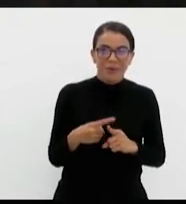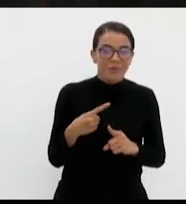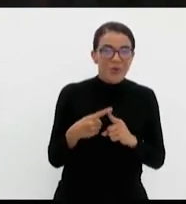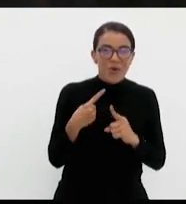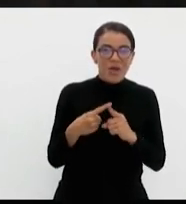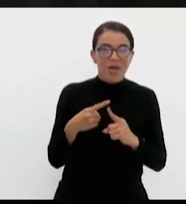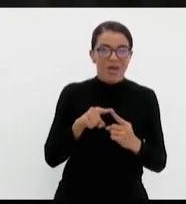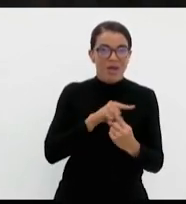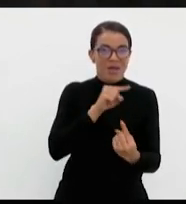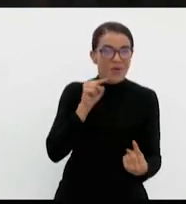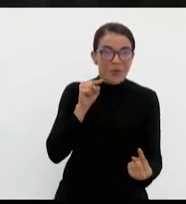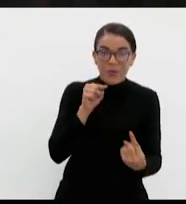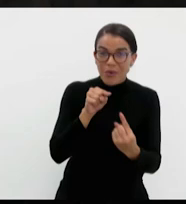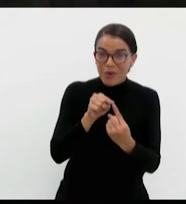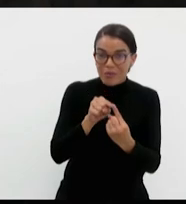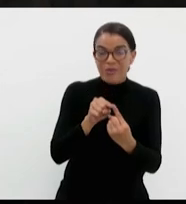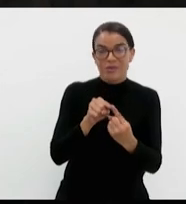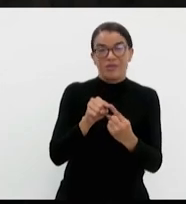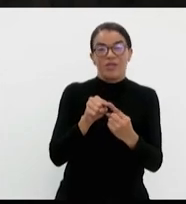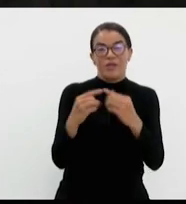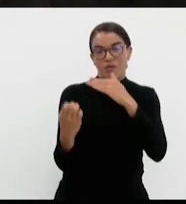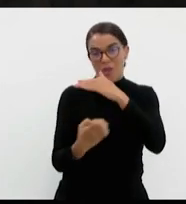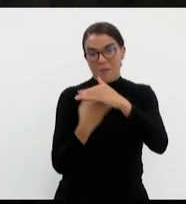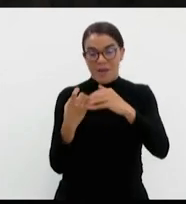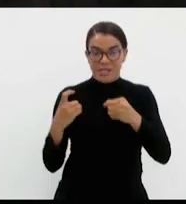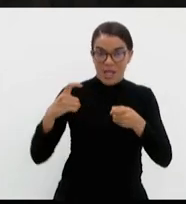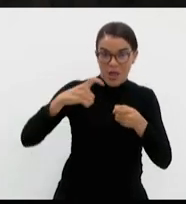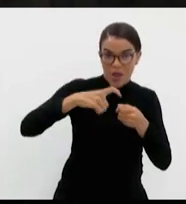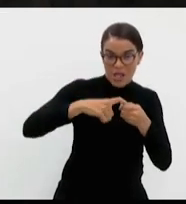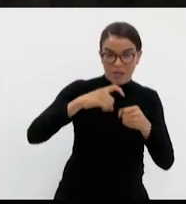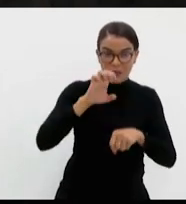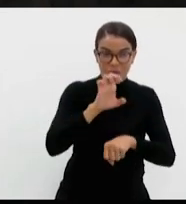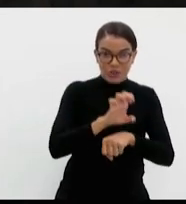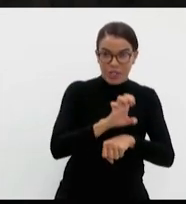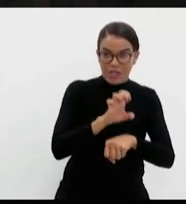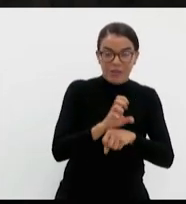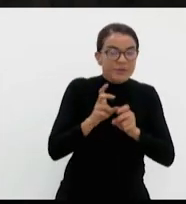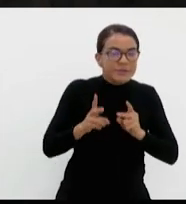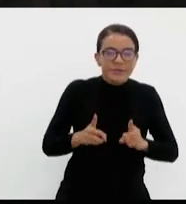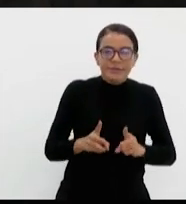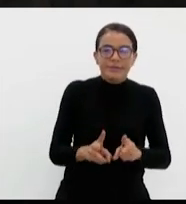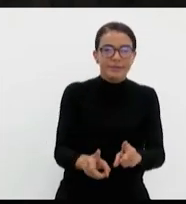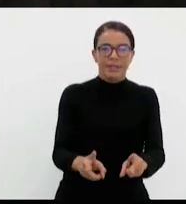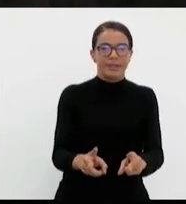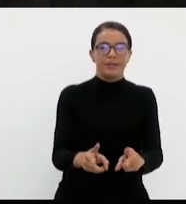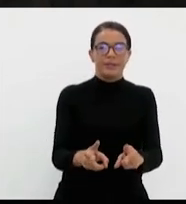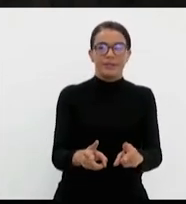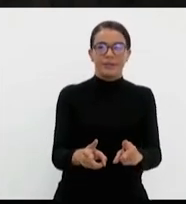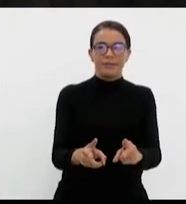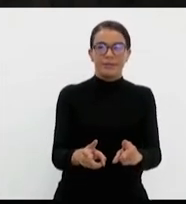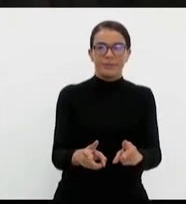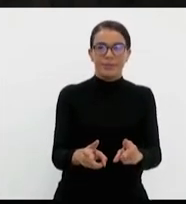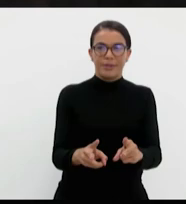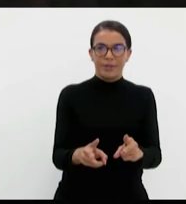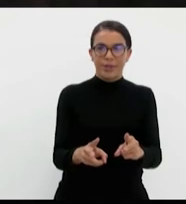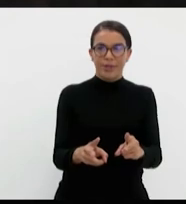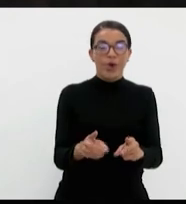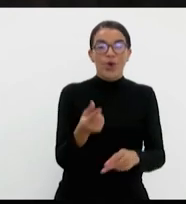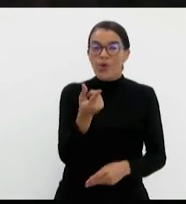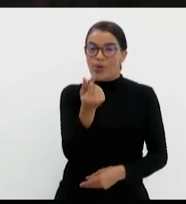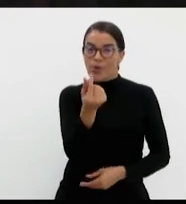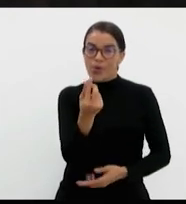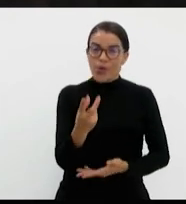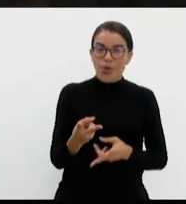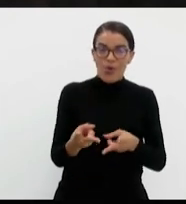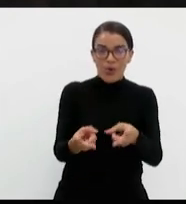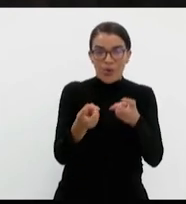objetivo de uma concessionária sempre será o lucro. É do